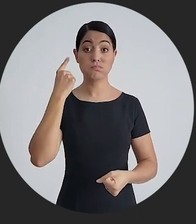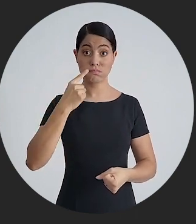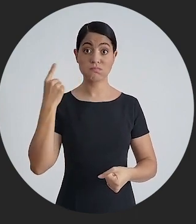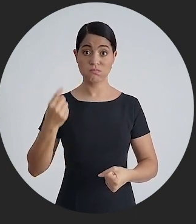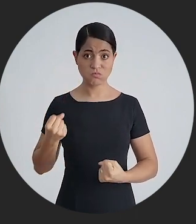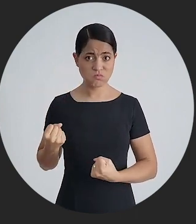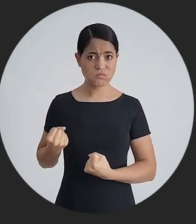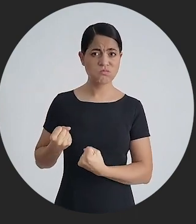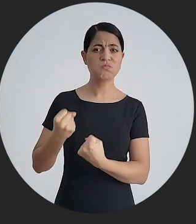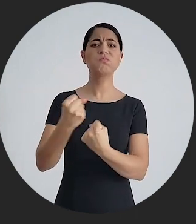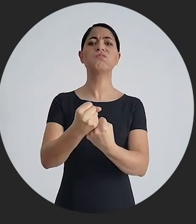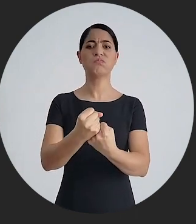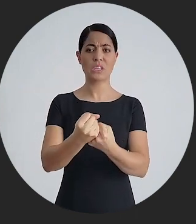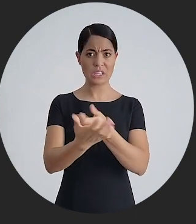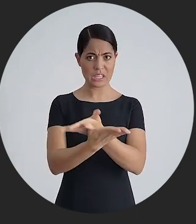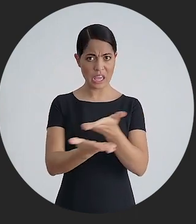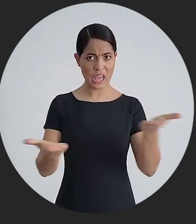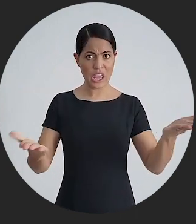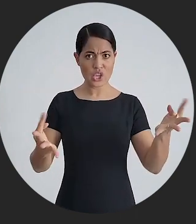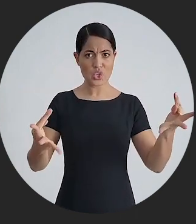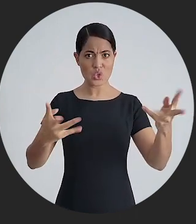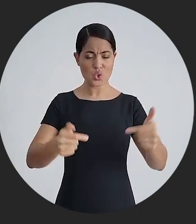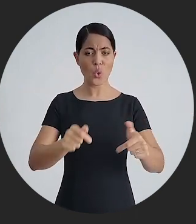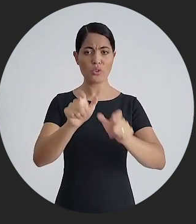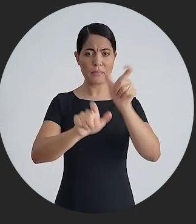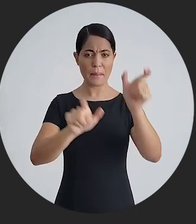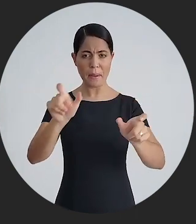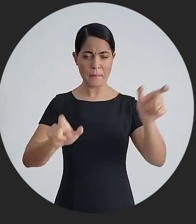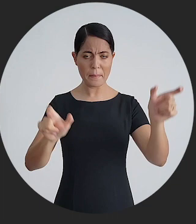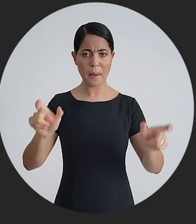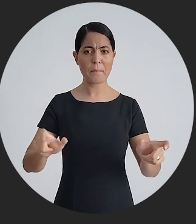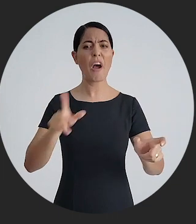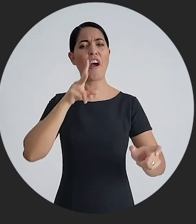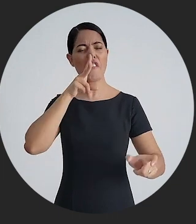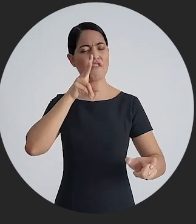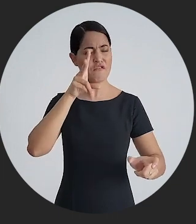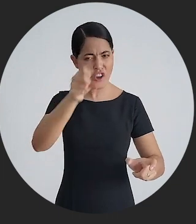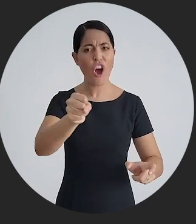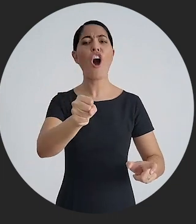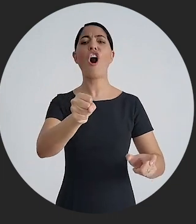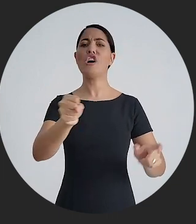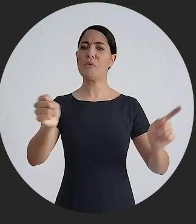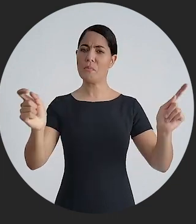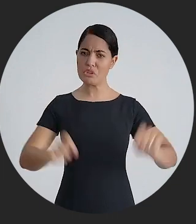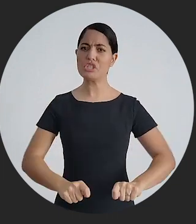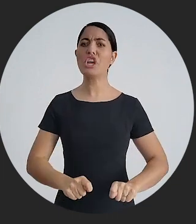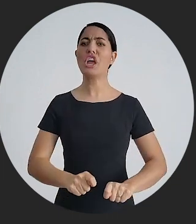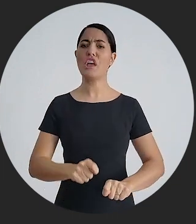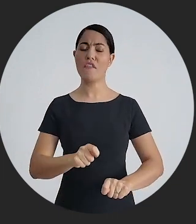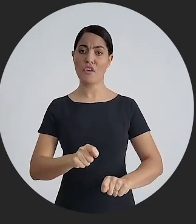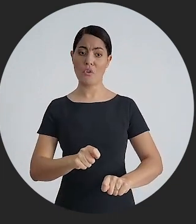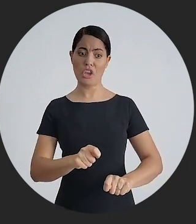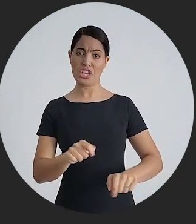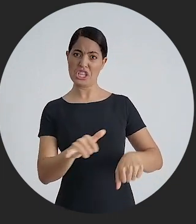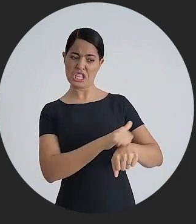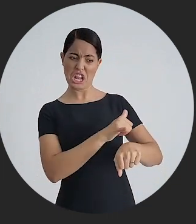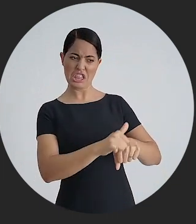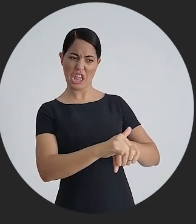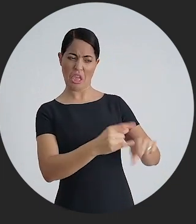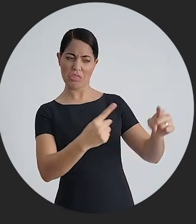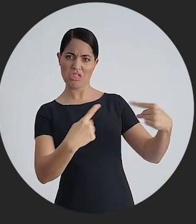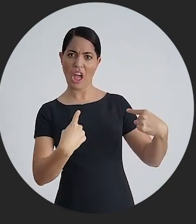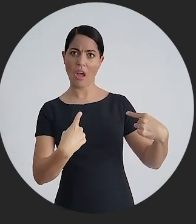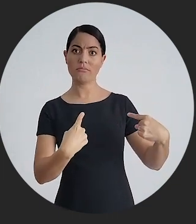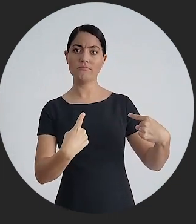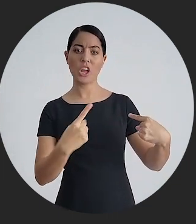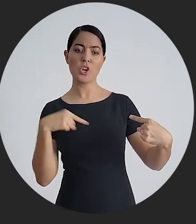advogados, para que eles, em comunhão de esforços com o sistema OAB, possa definitivamente